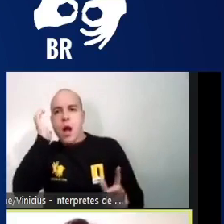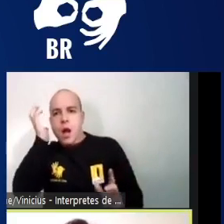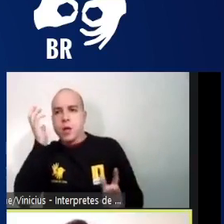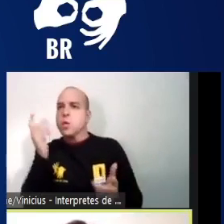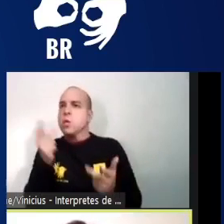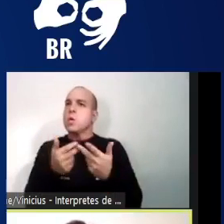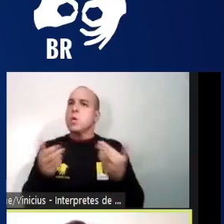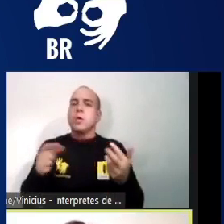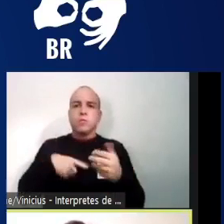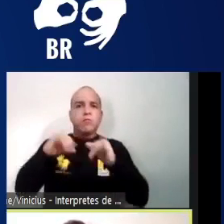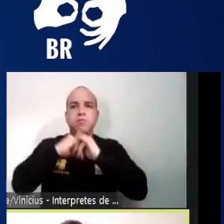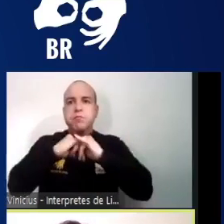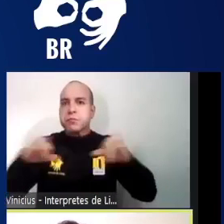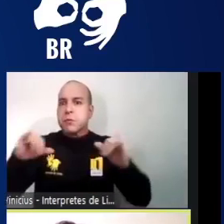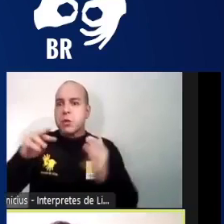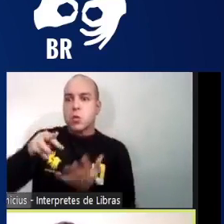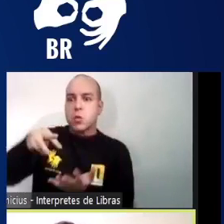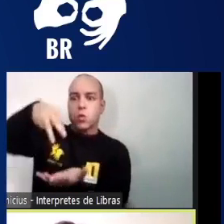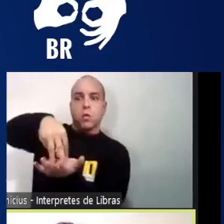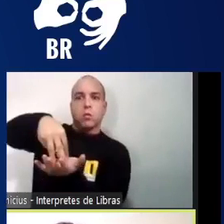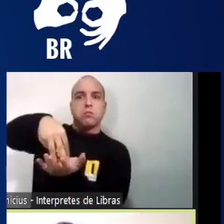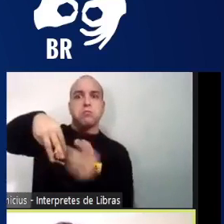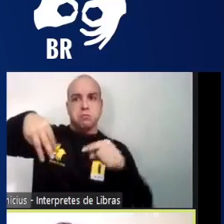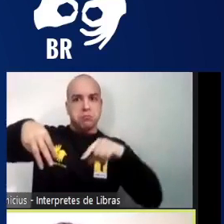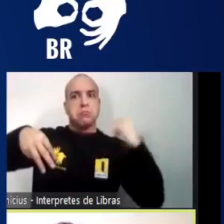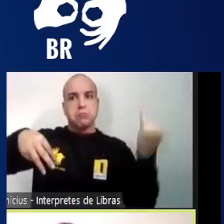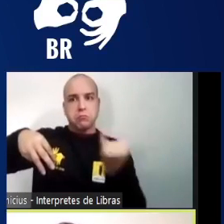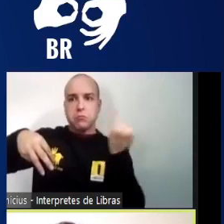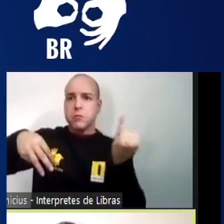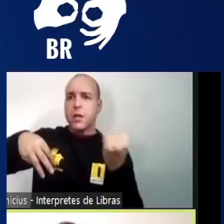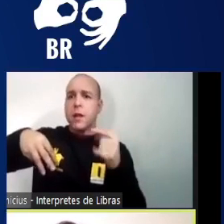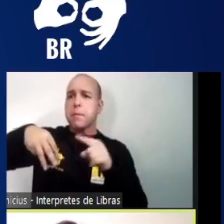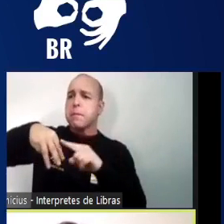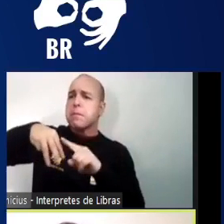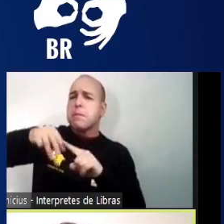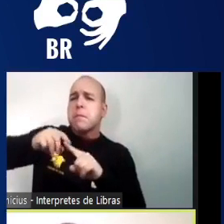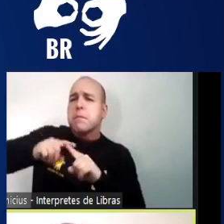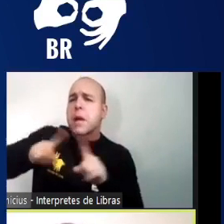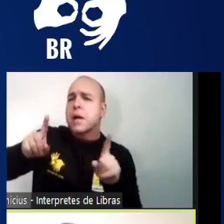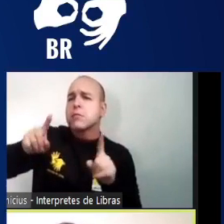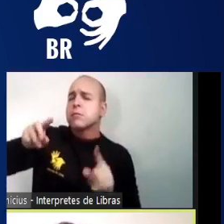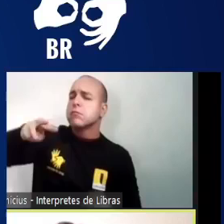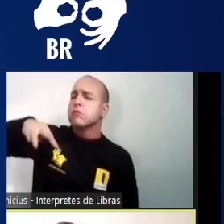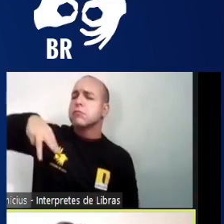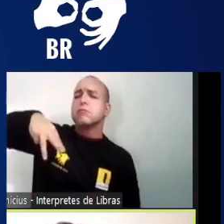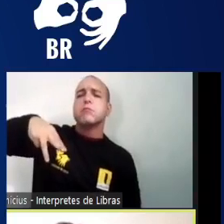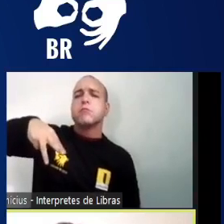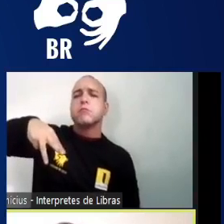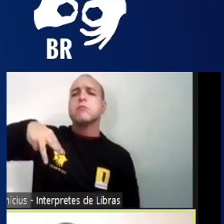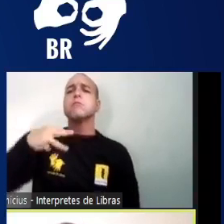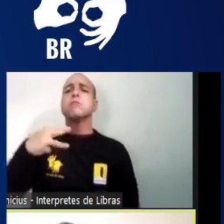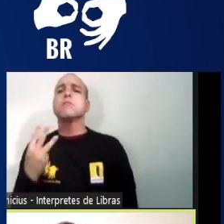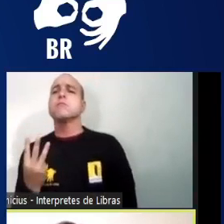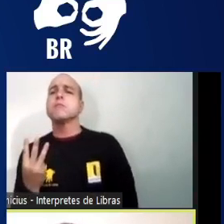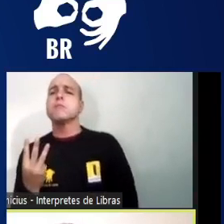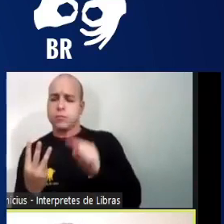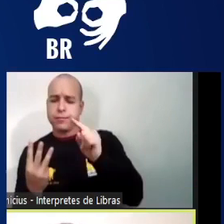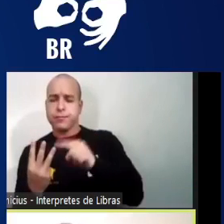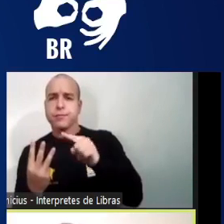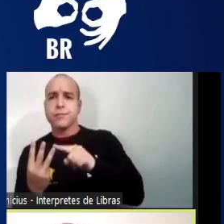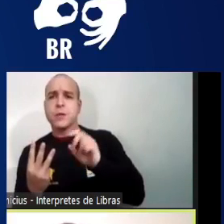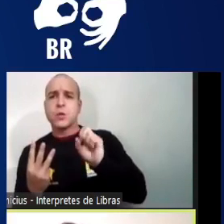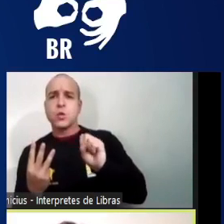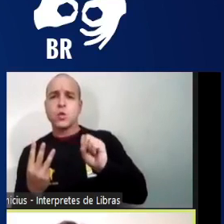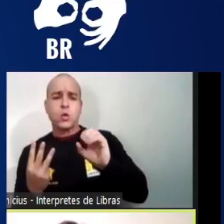sobre isso, mas principalmente um dos seus pilares, né, que é o pilar social. E é sobre esse